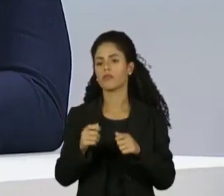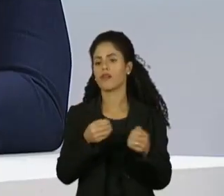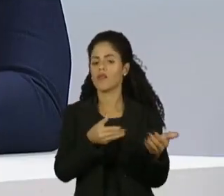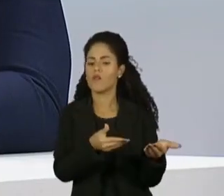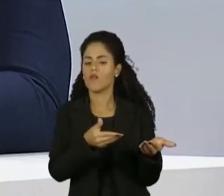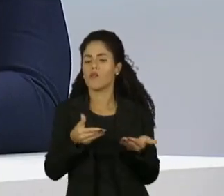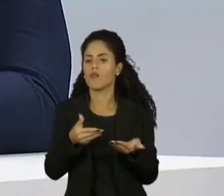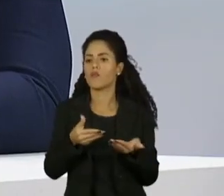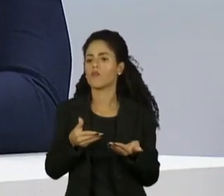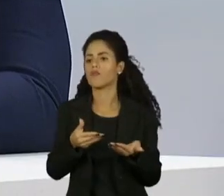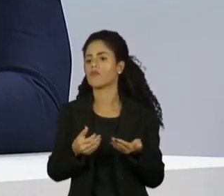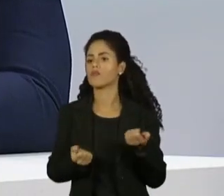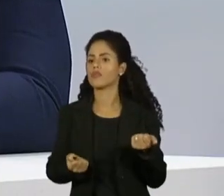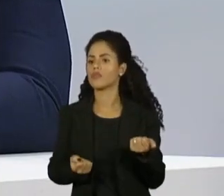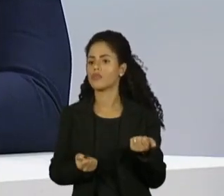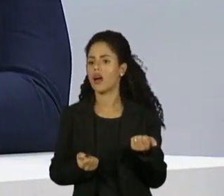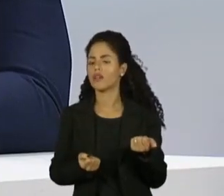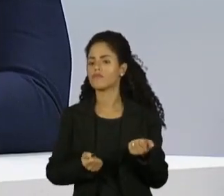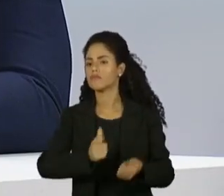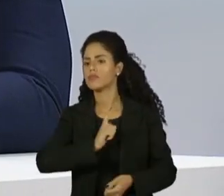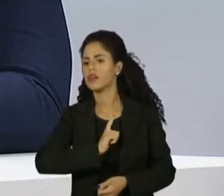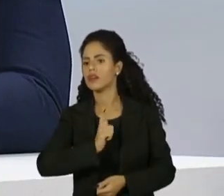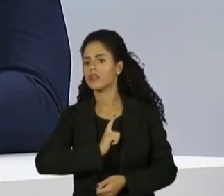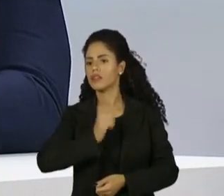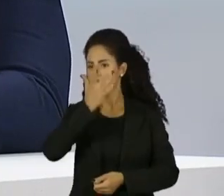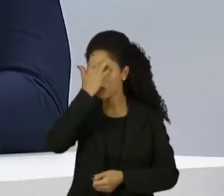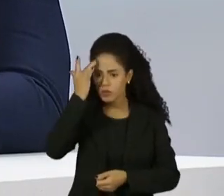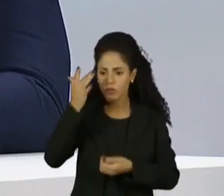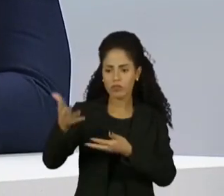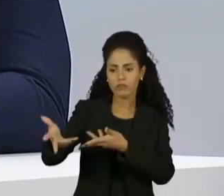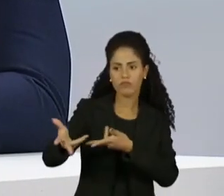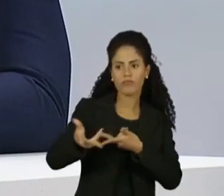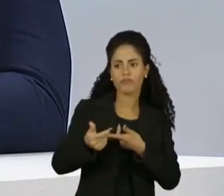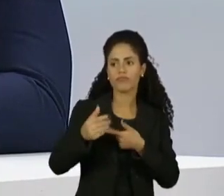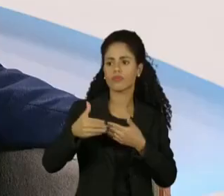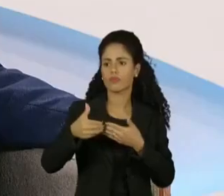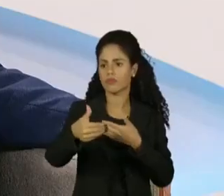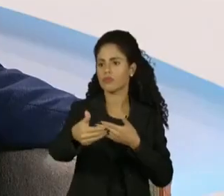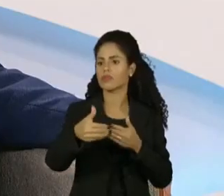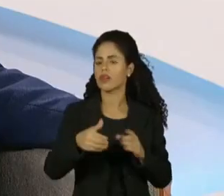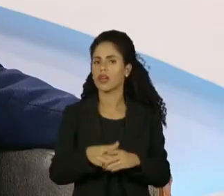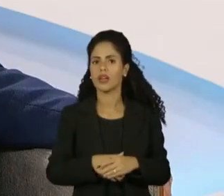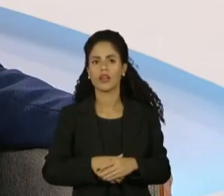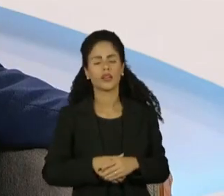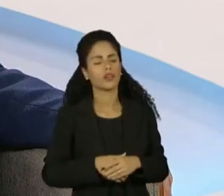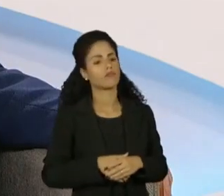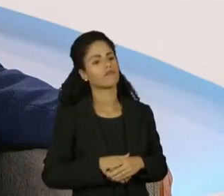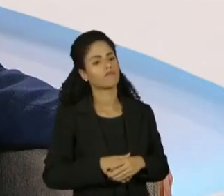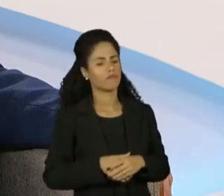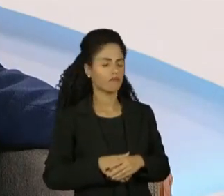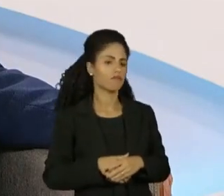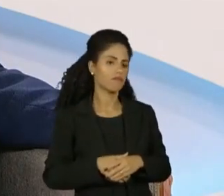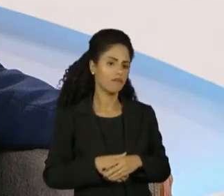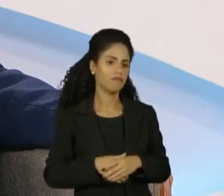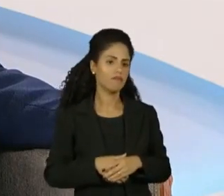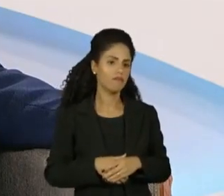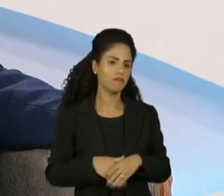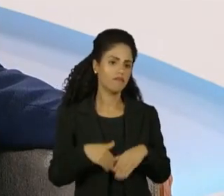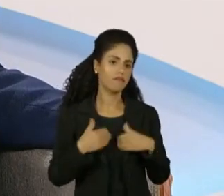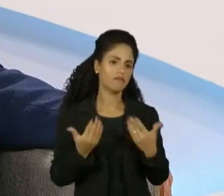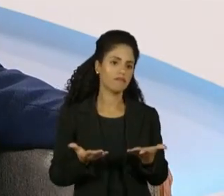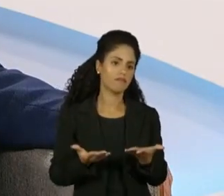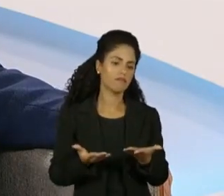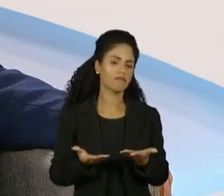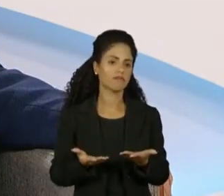exemplo, a fim de ter espaços na mesa diretora nos próximos anos? Essa é a menor, talvez